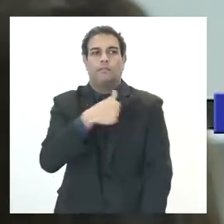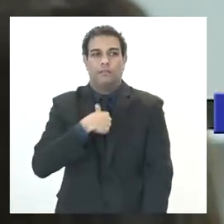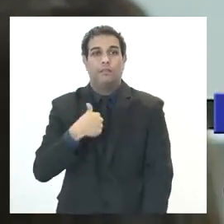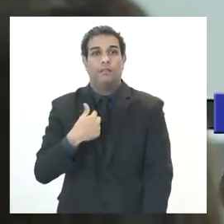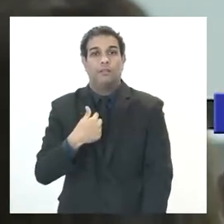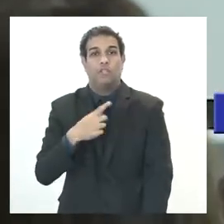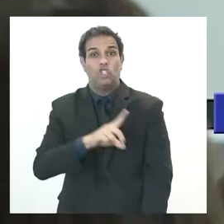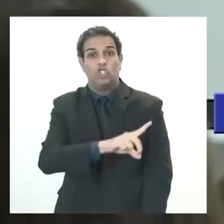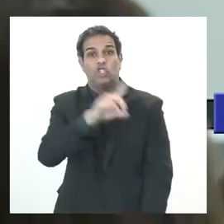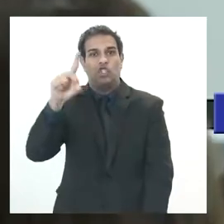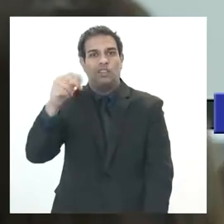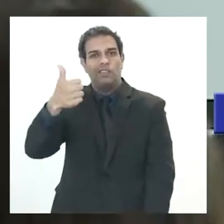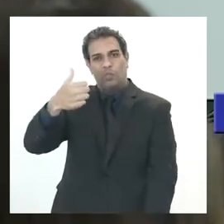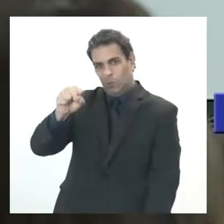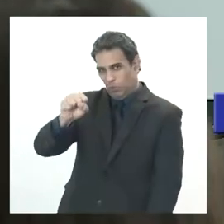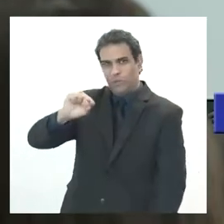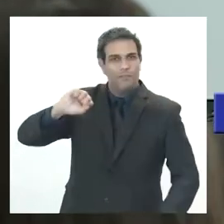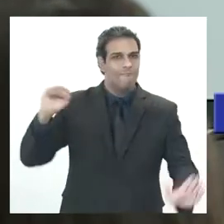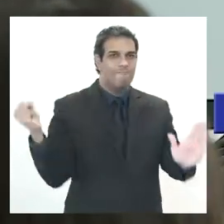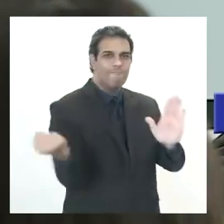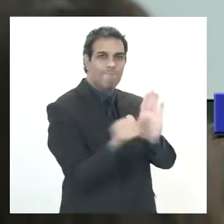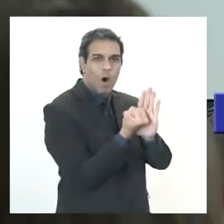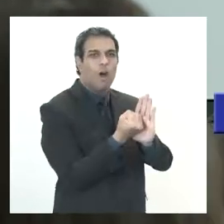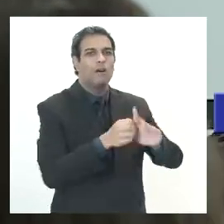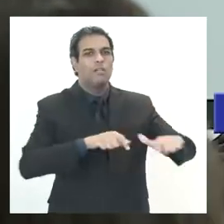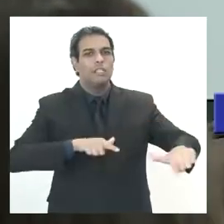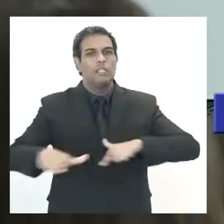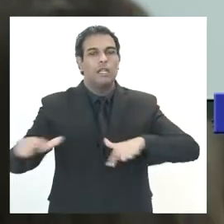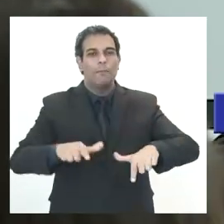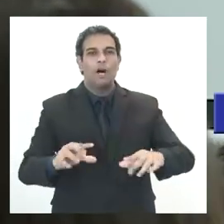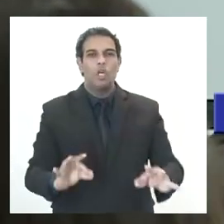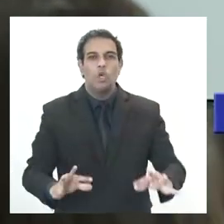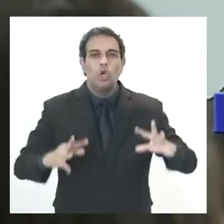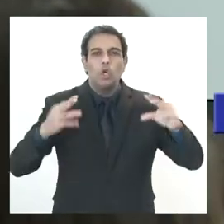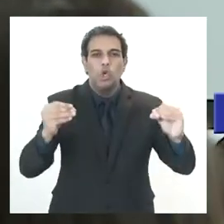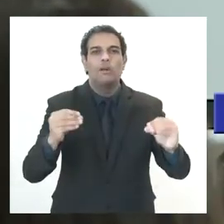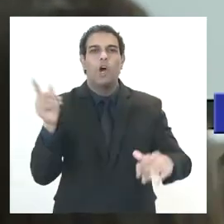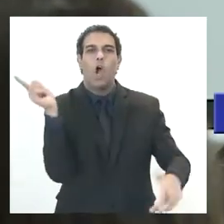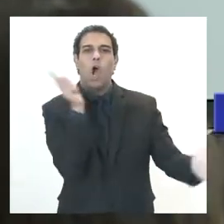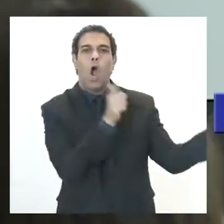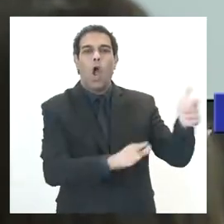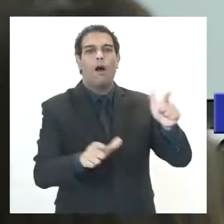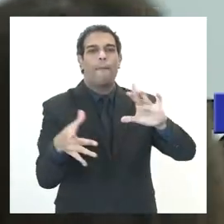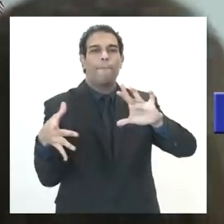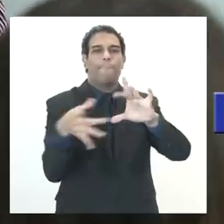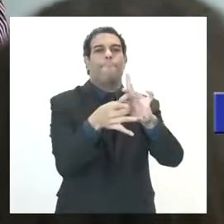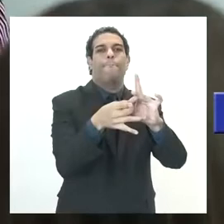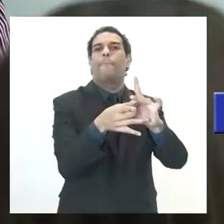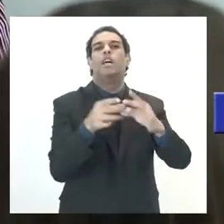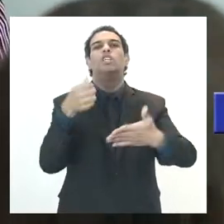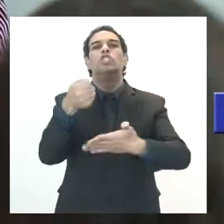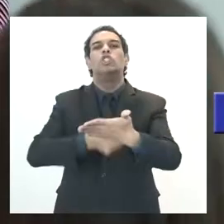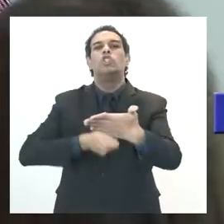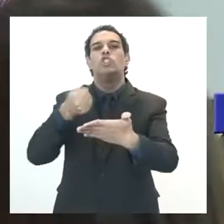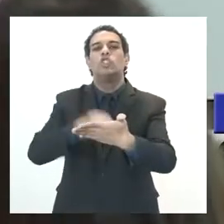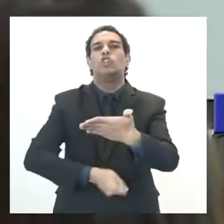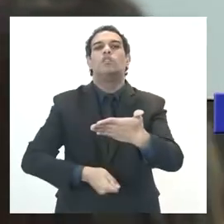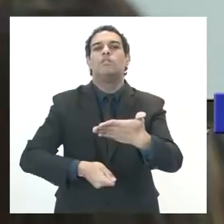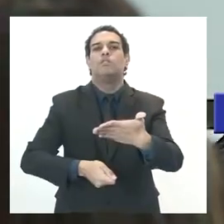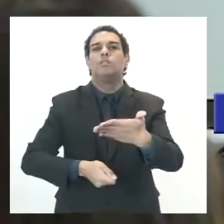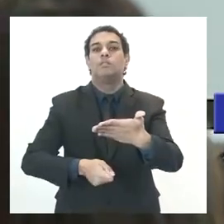esse dia agora o dia 18 onde trabalhadores e trabalhadores e empregados públicos servidores públicos tem que estar reunidos para defender os interesses